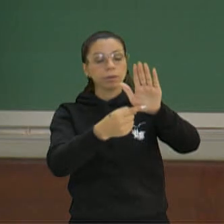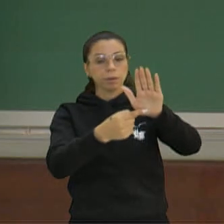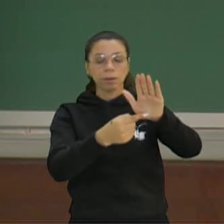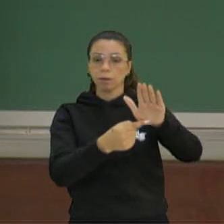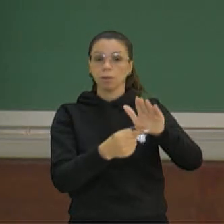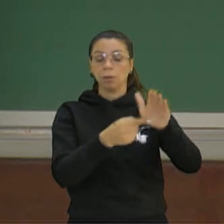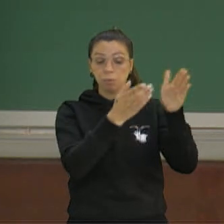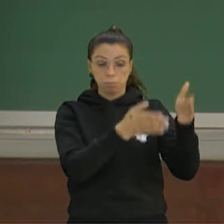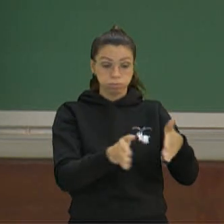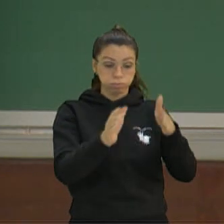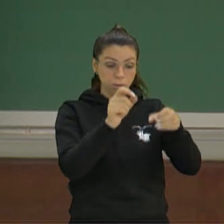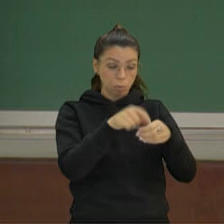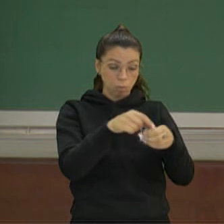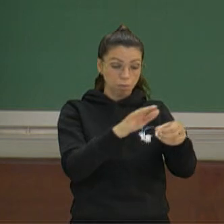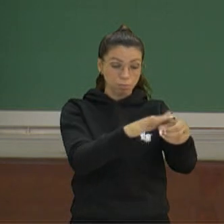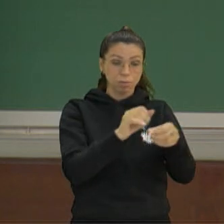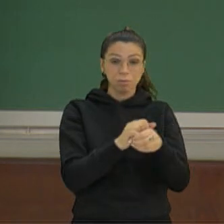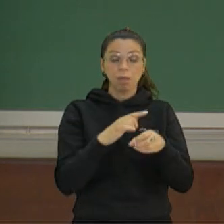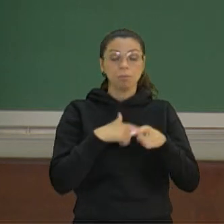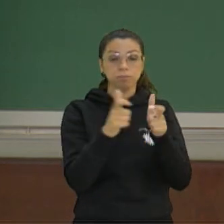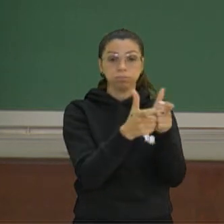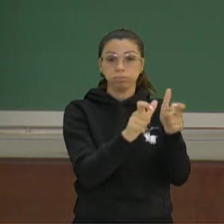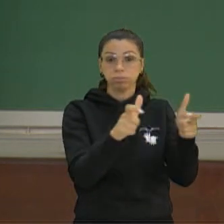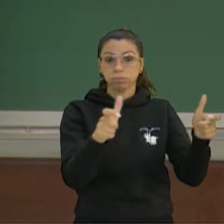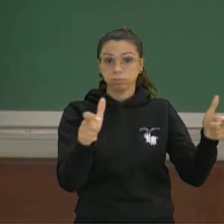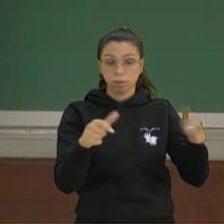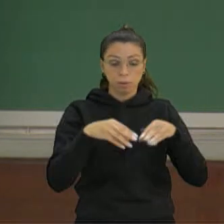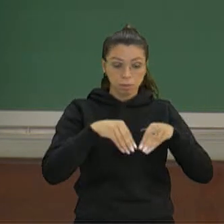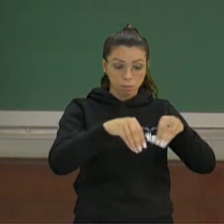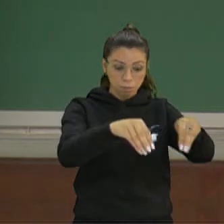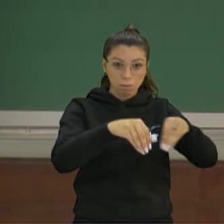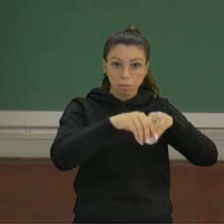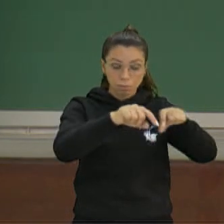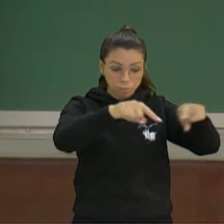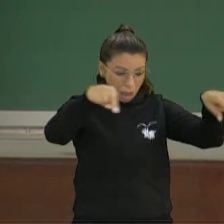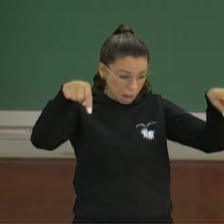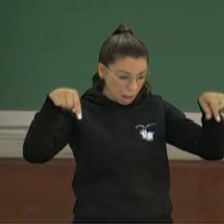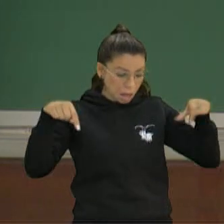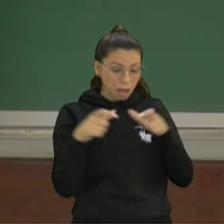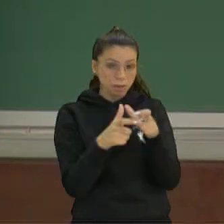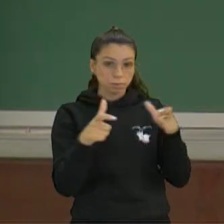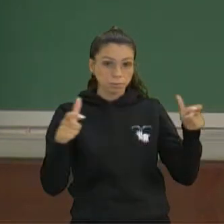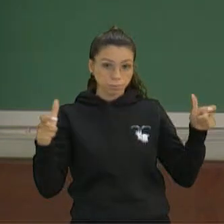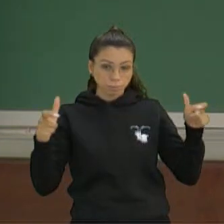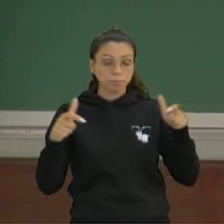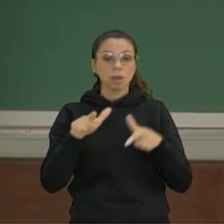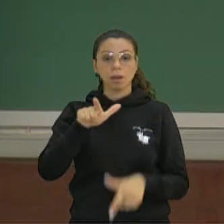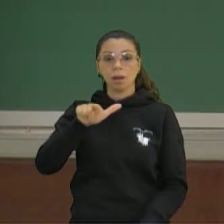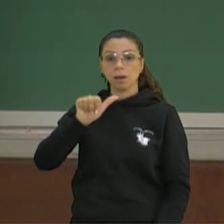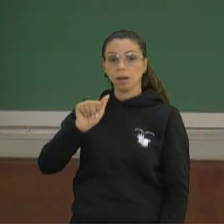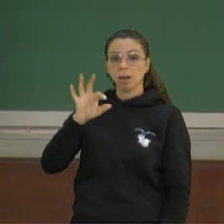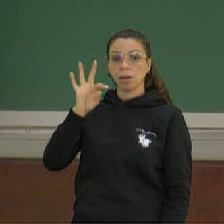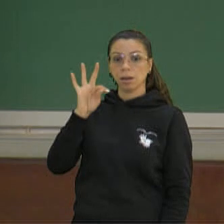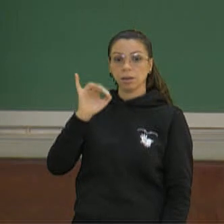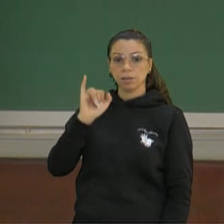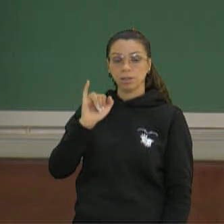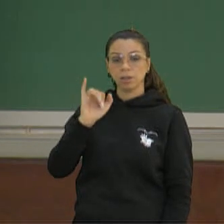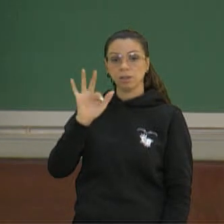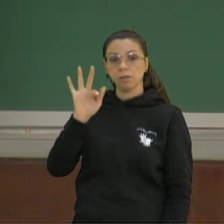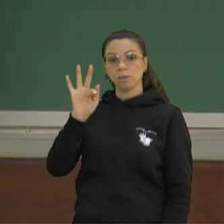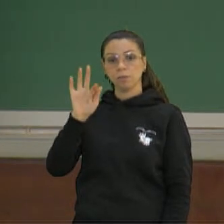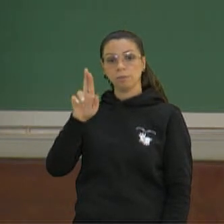produtividade, é realizado em grandes extensões de terras, nos latifúndios. Então, quando a gente fala